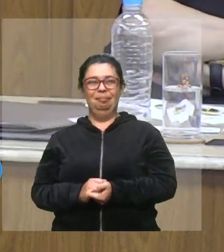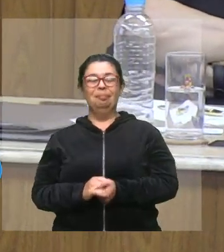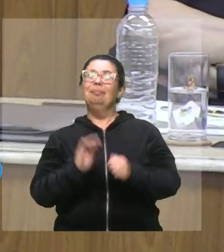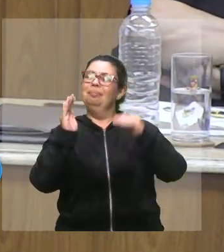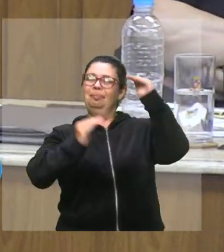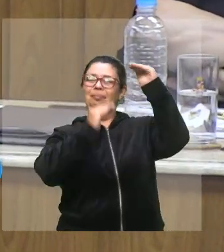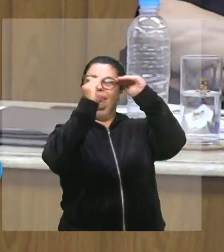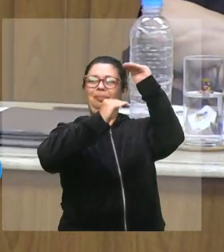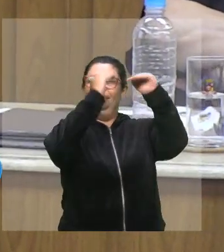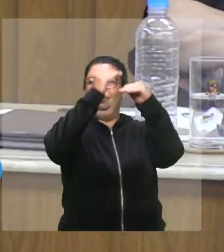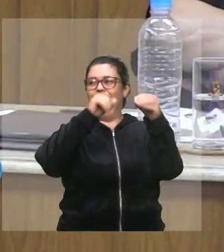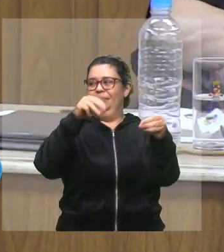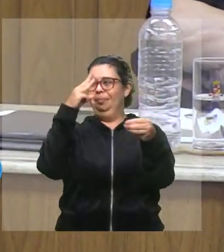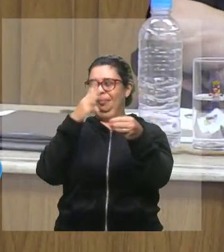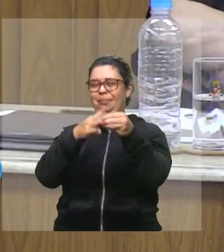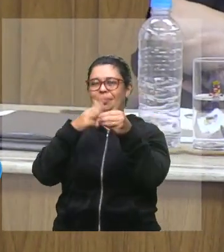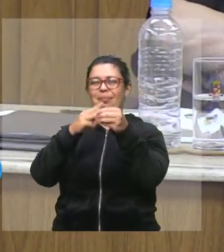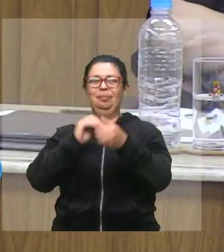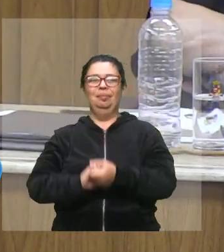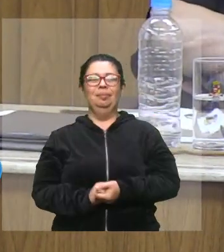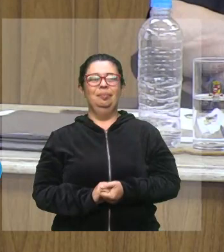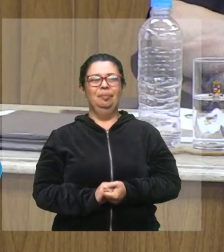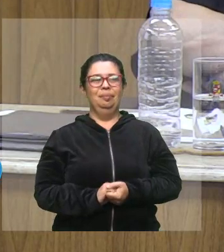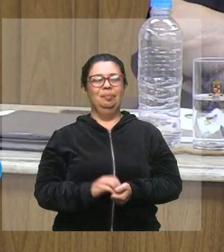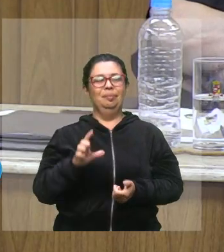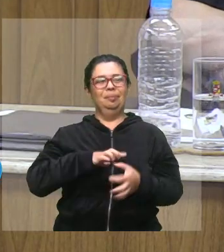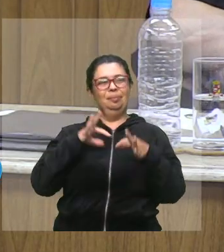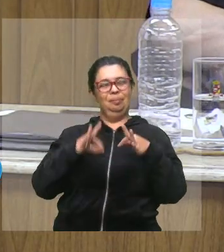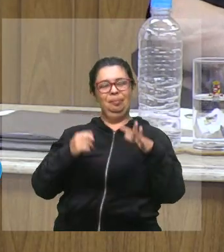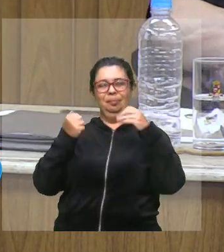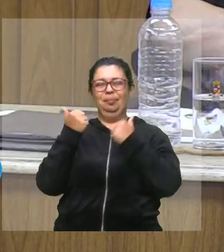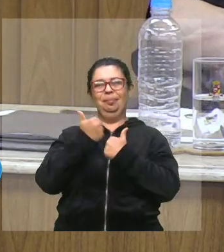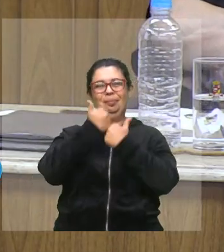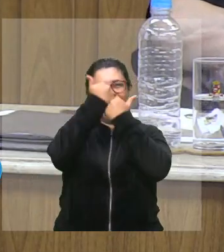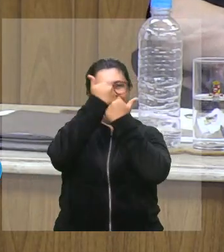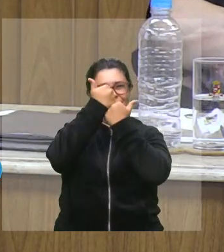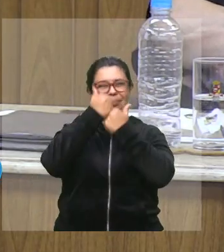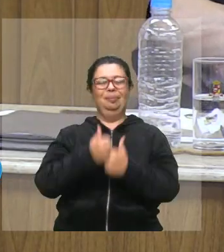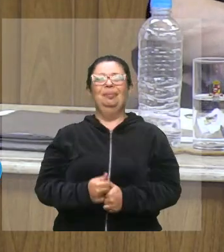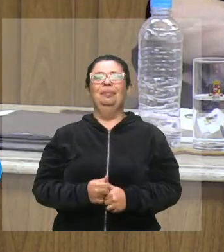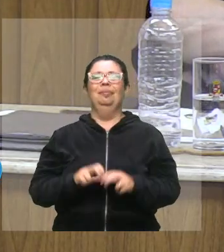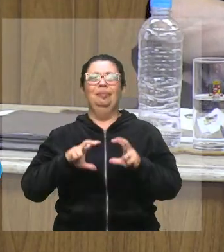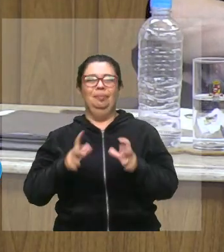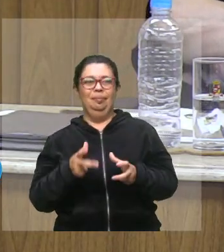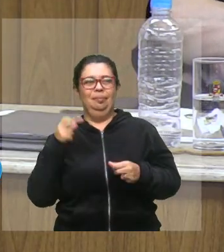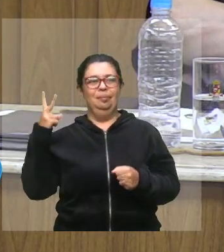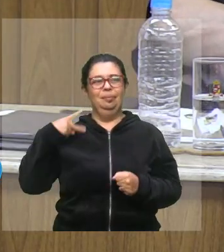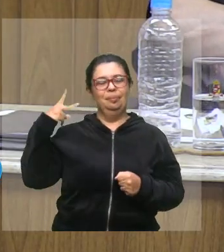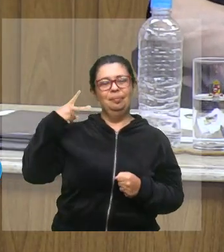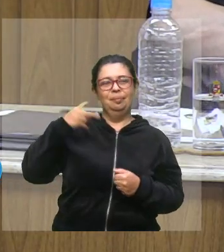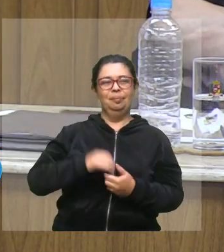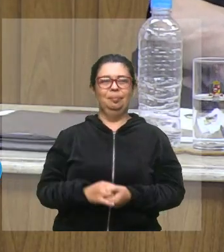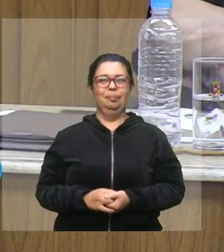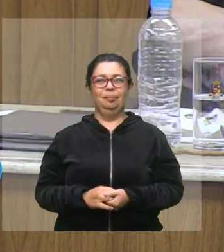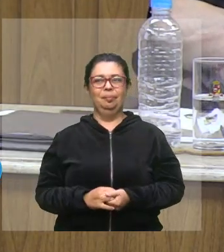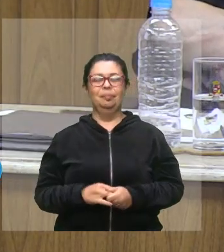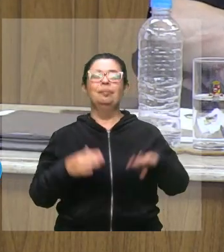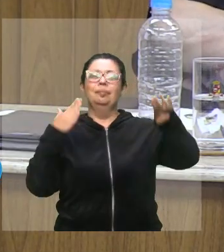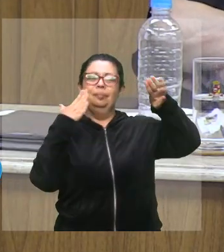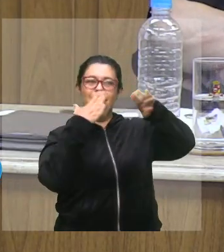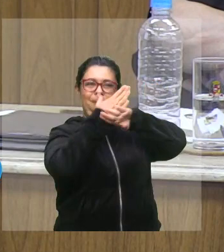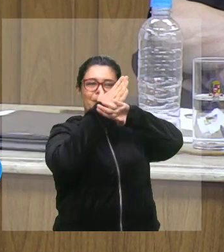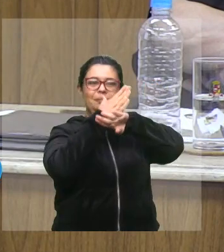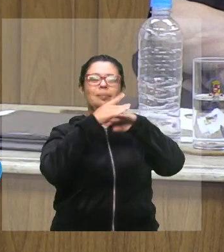desenvolvimento do nosso município. Tenho certeza que, com o apoio aqui da Câmara Municipal, com o apoio dos vereadores, com o apoio de todos, nós aprovaremos este